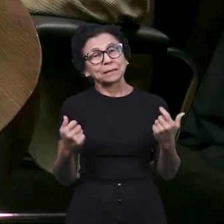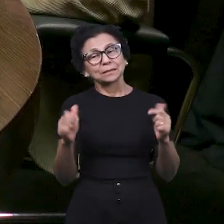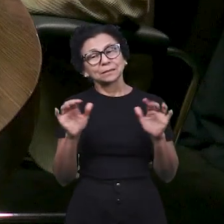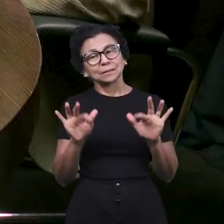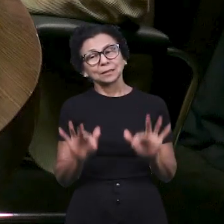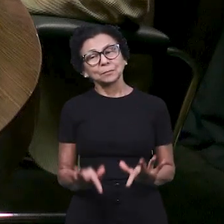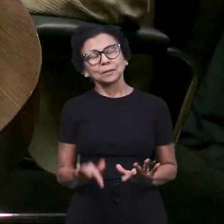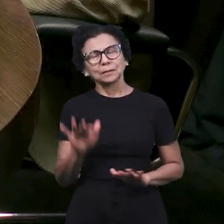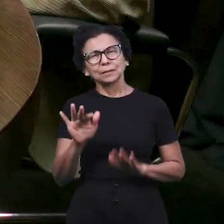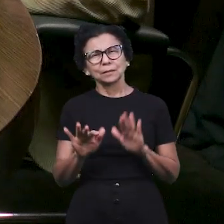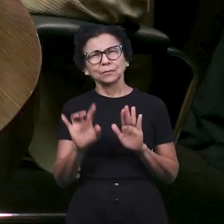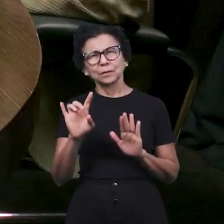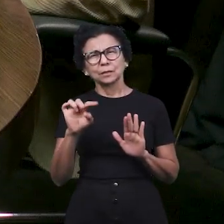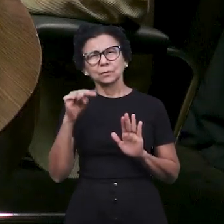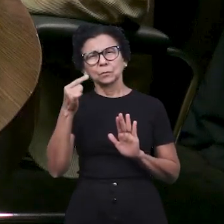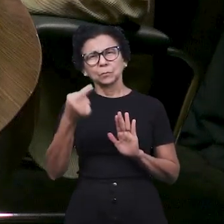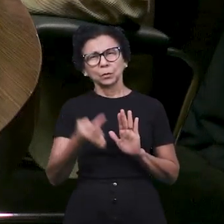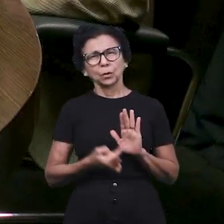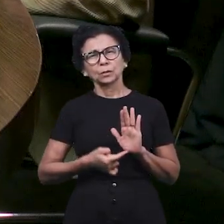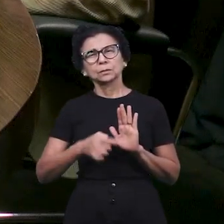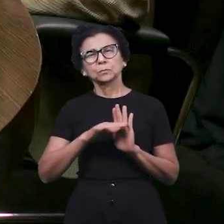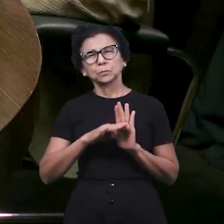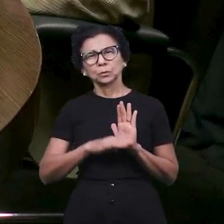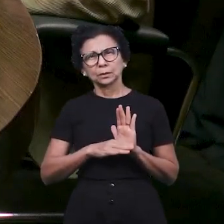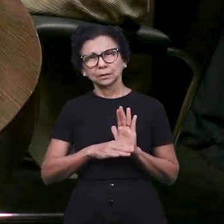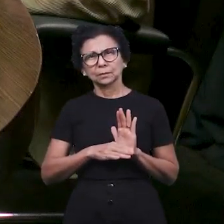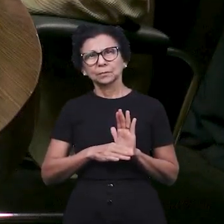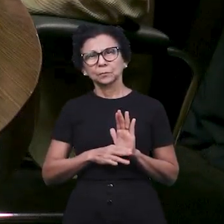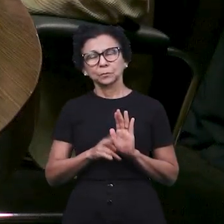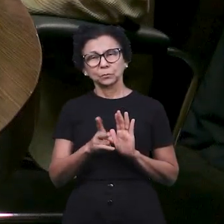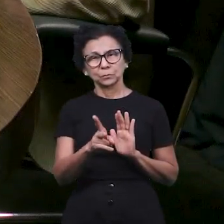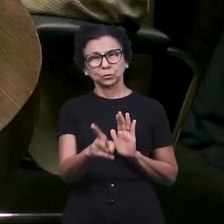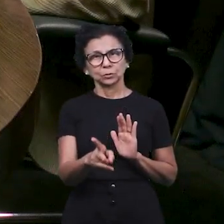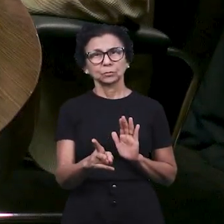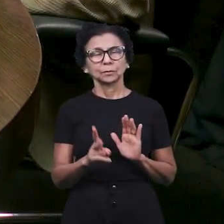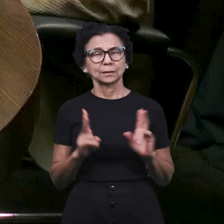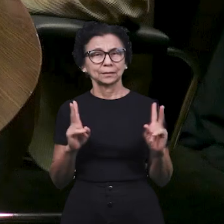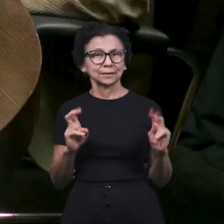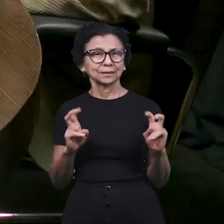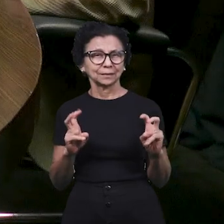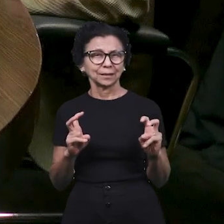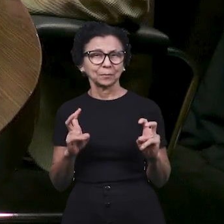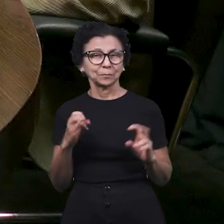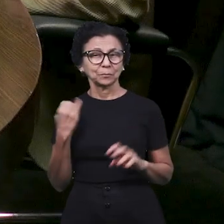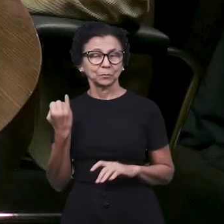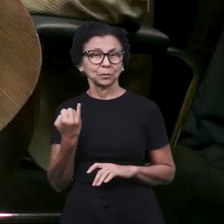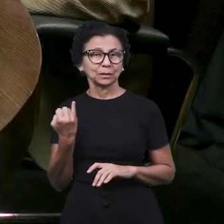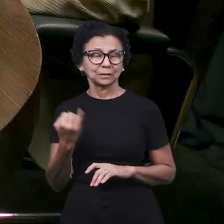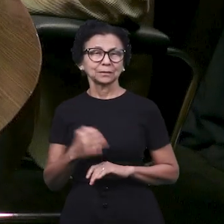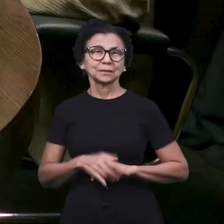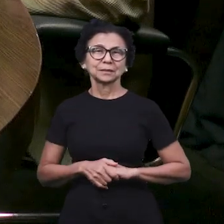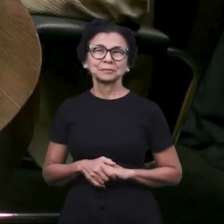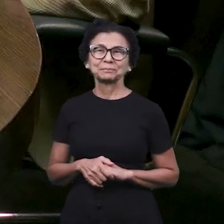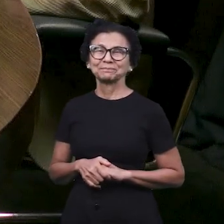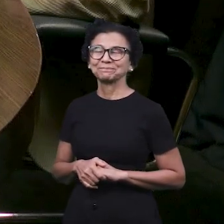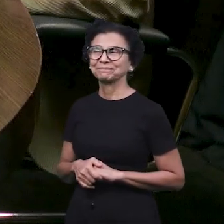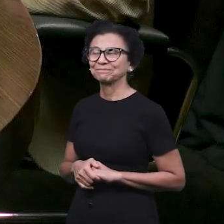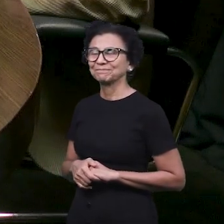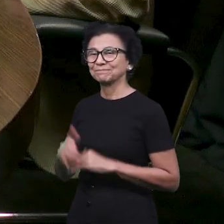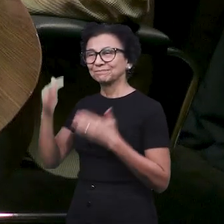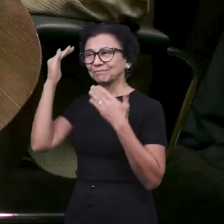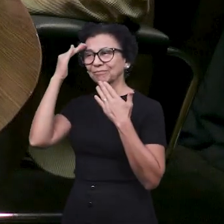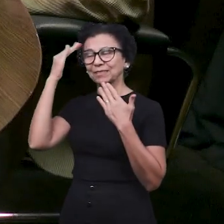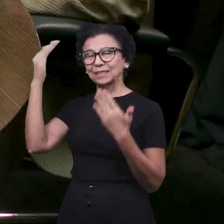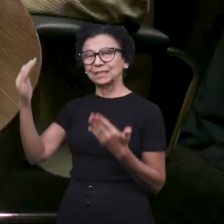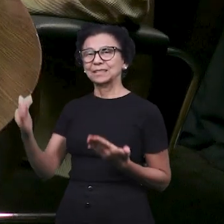precisamos terminar. Quem sabe num outro oportunidade voltamos a dar prosseguimento a esse tema tão rico. Mas, pastor